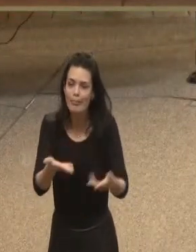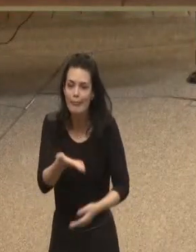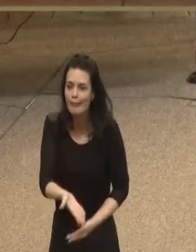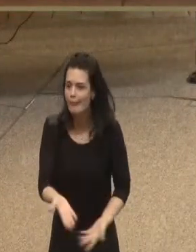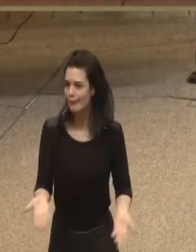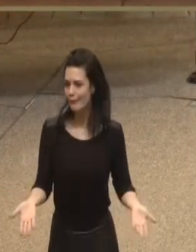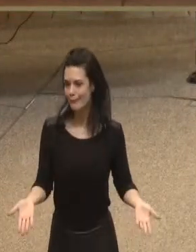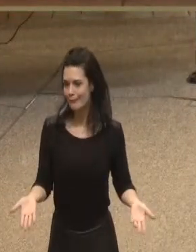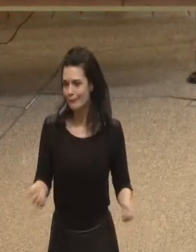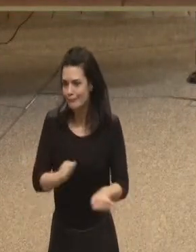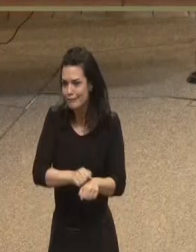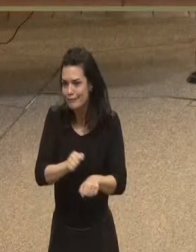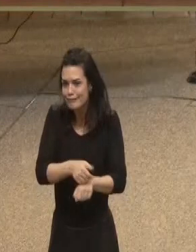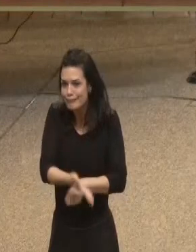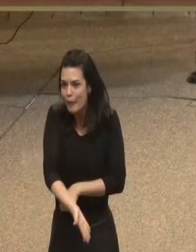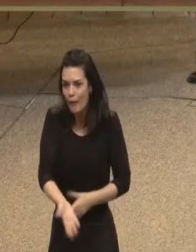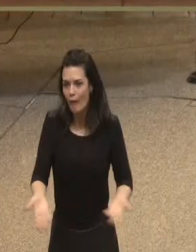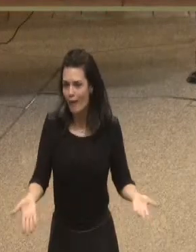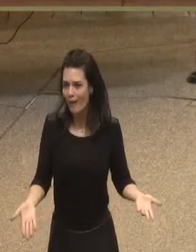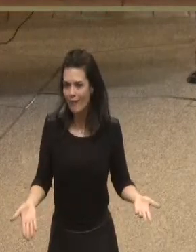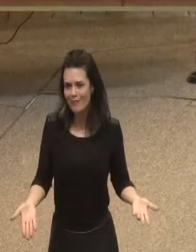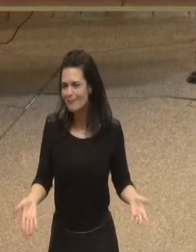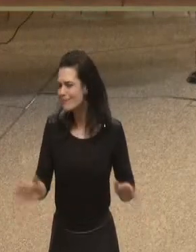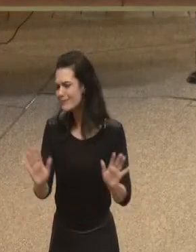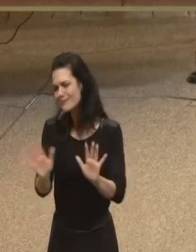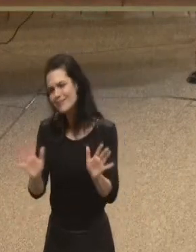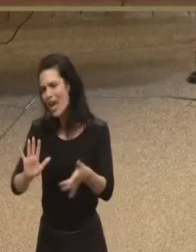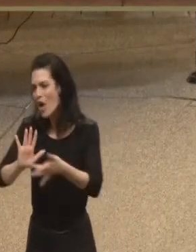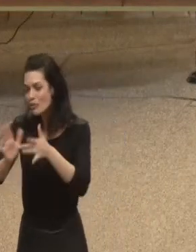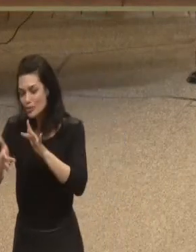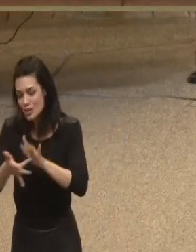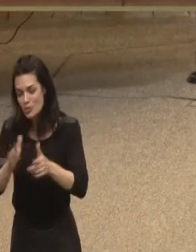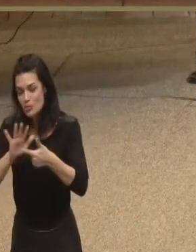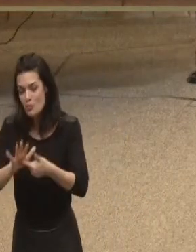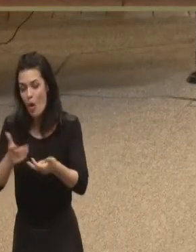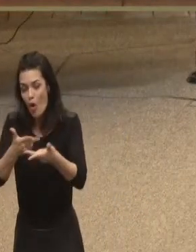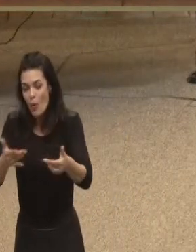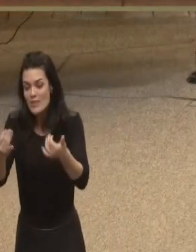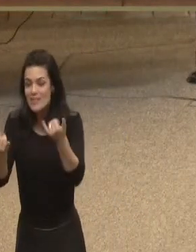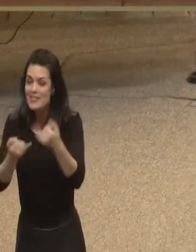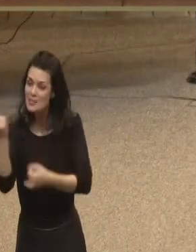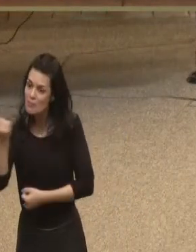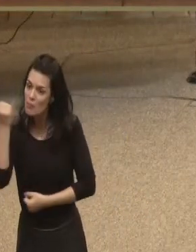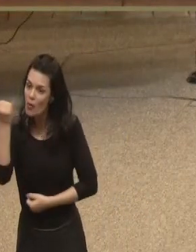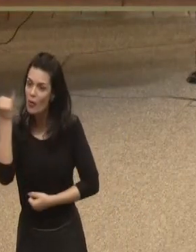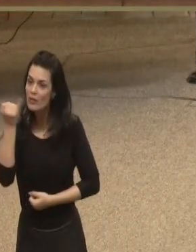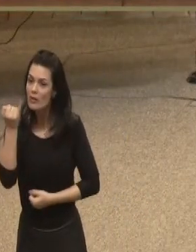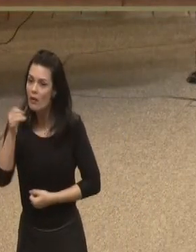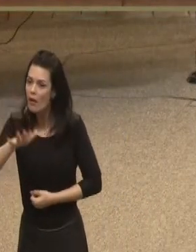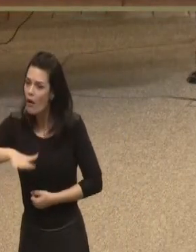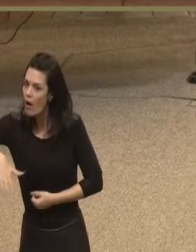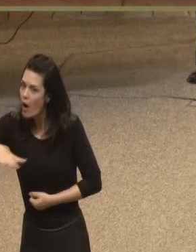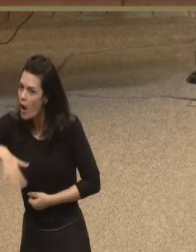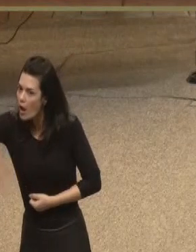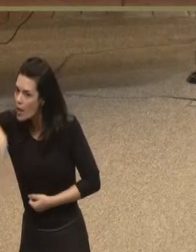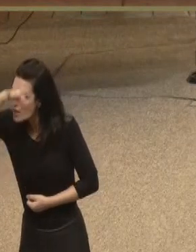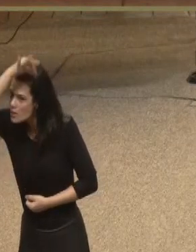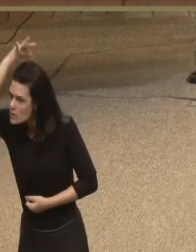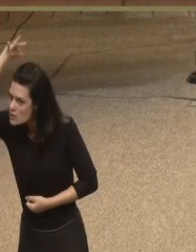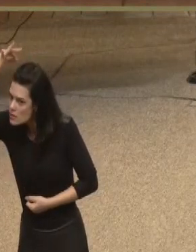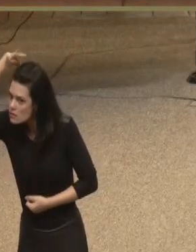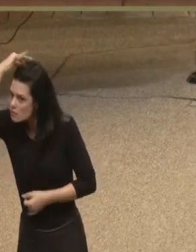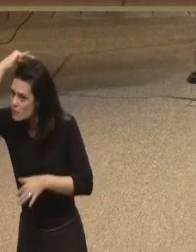de Jesus nos falar sobre coisas importantes e relevantes no reino espiritual, mas a nossa